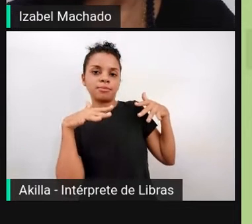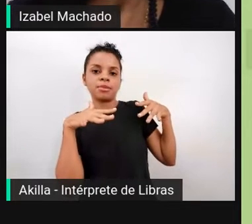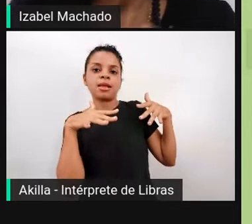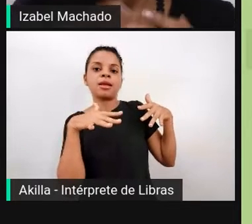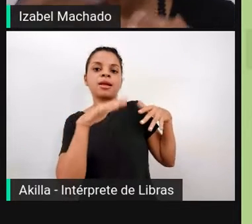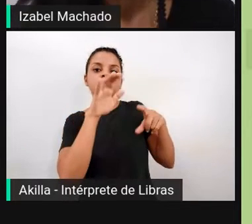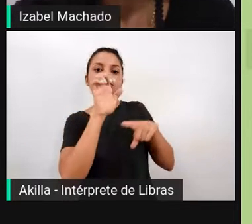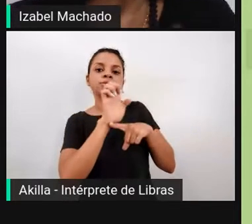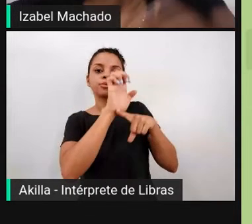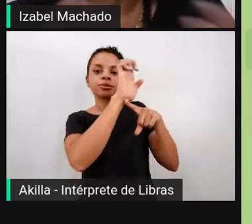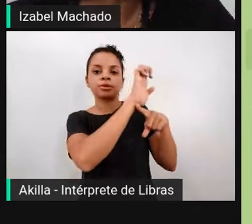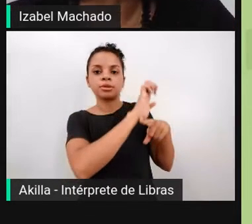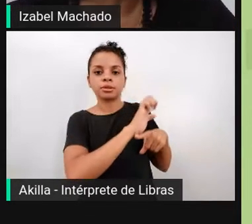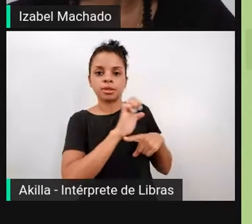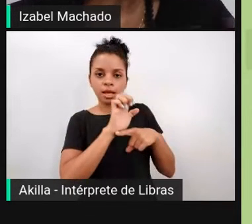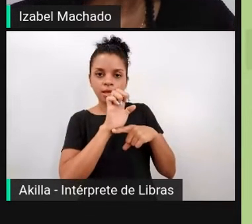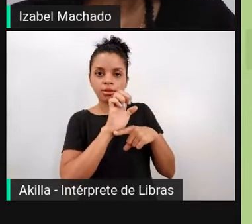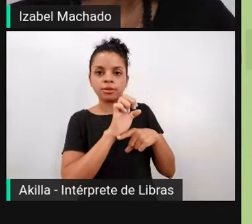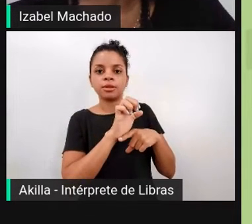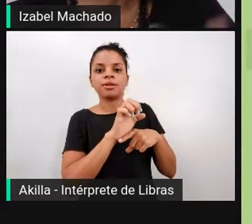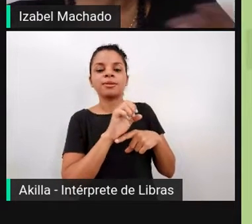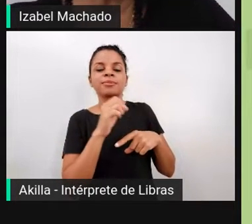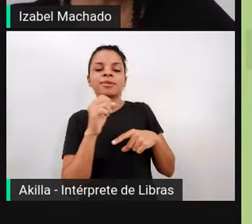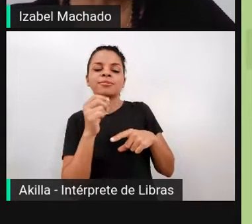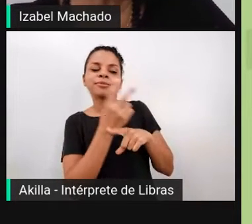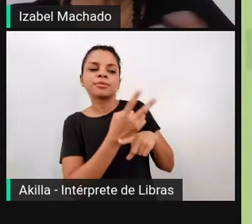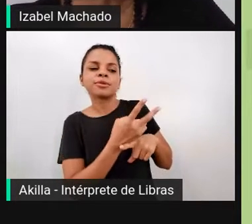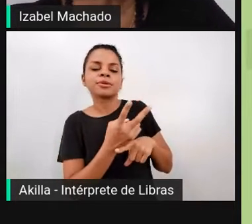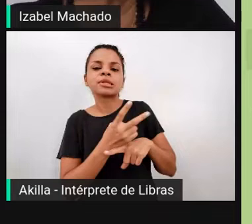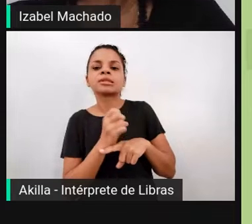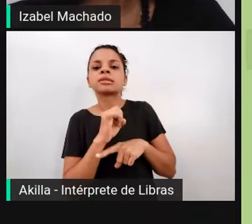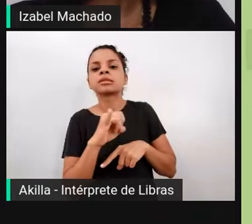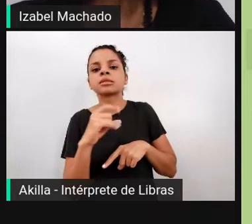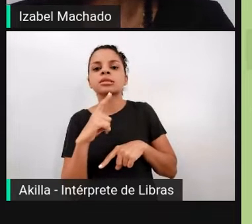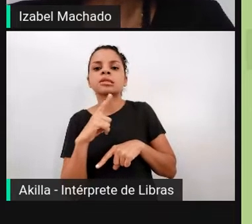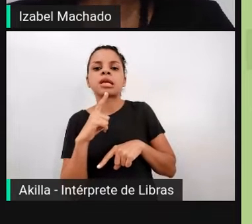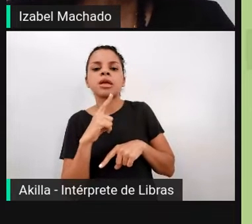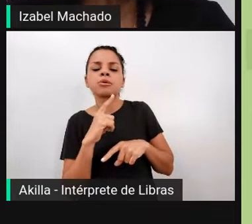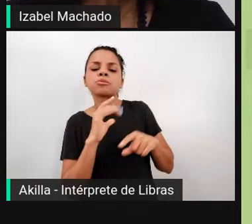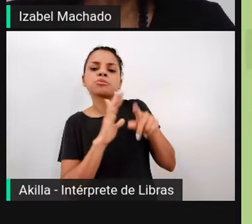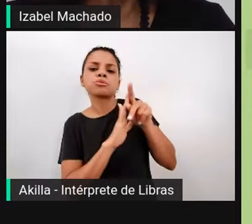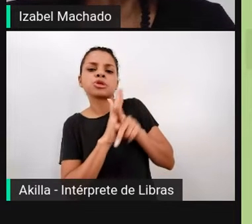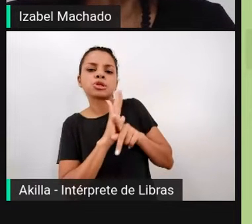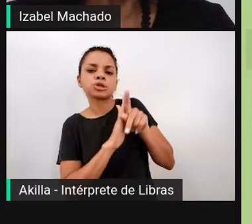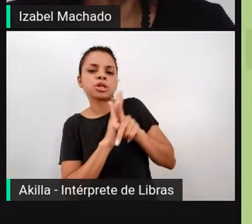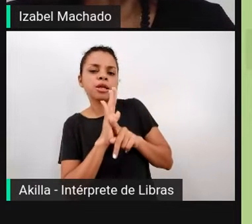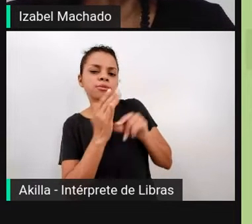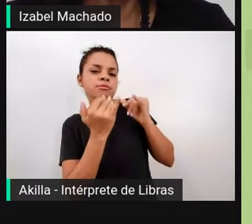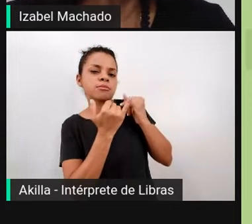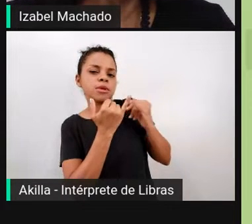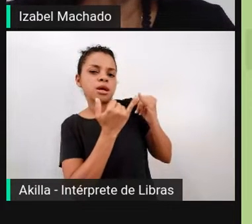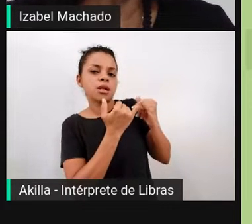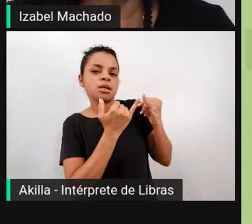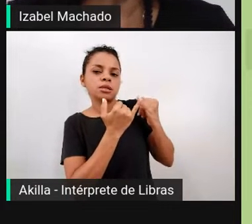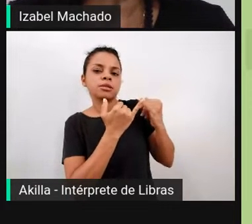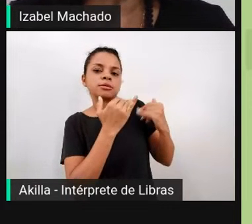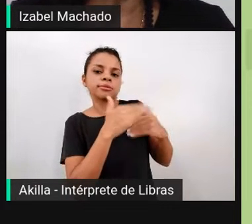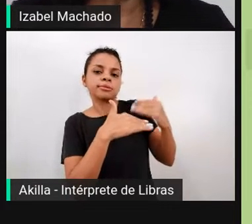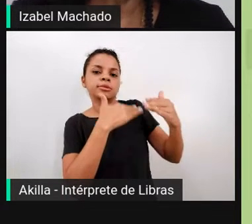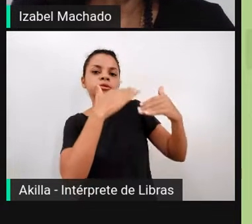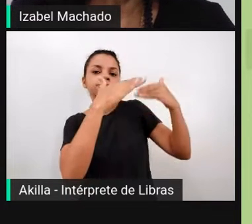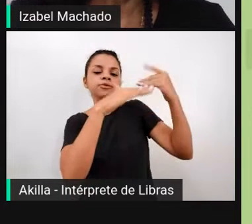ver se há algum embrião de projeto, de canal, de serviço similar sendo desenvolvido nos estados,